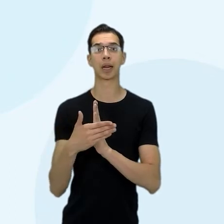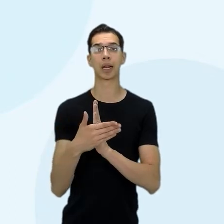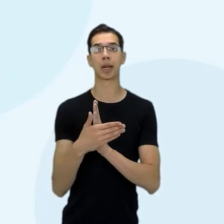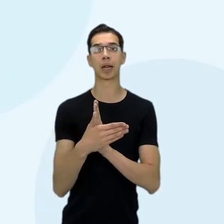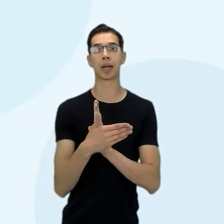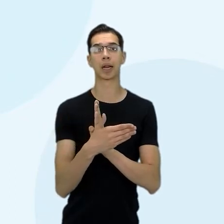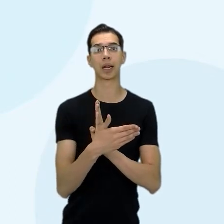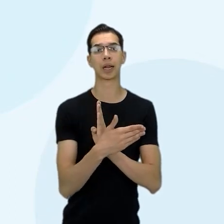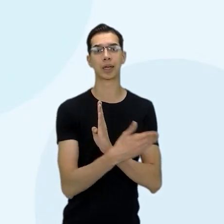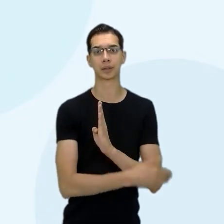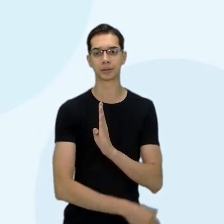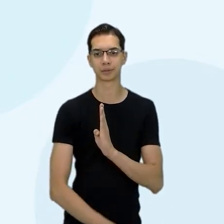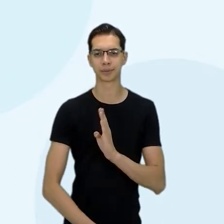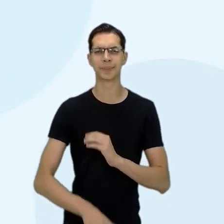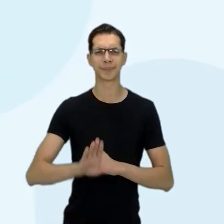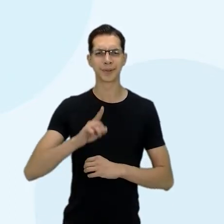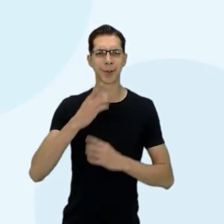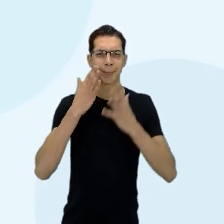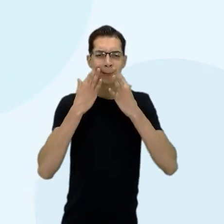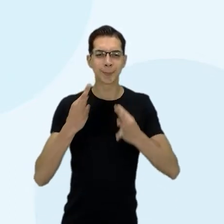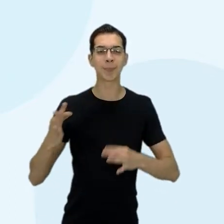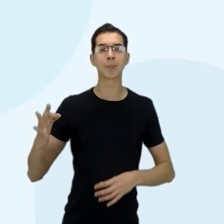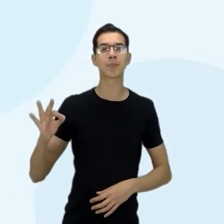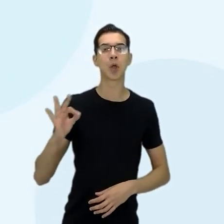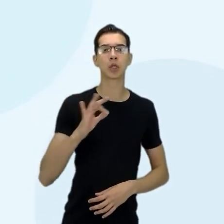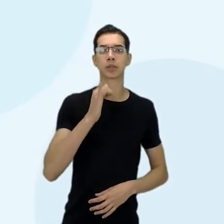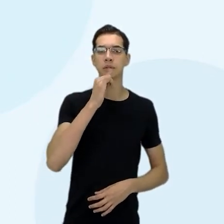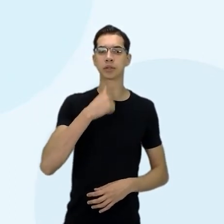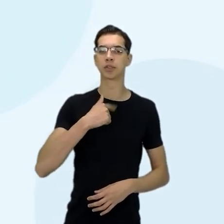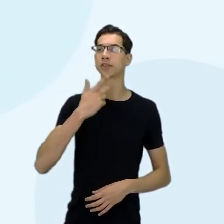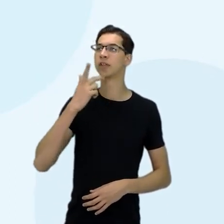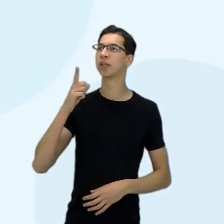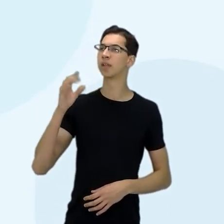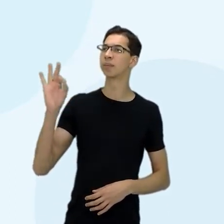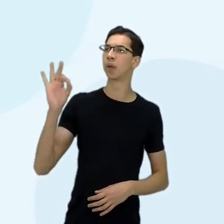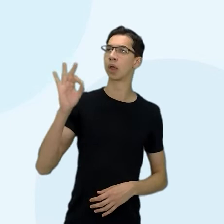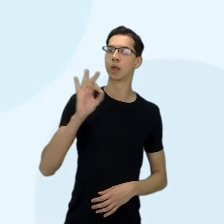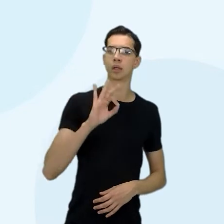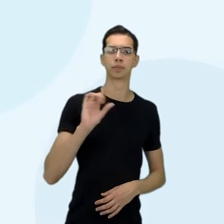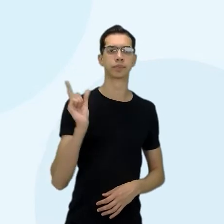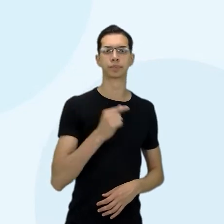Agora presta atenção na mosca, ó. Eu falo assim, ó, uma mosca ali no trem, já passou.